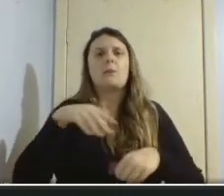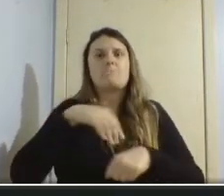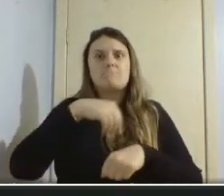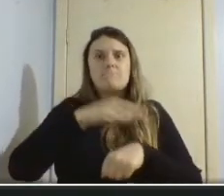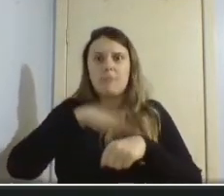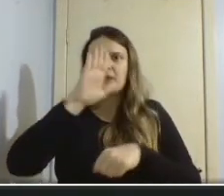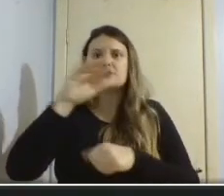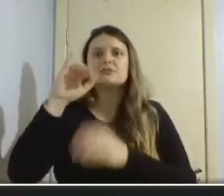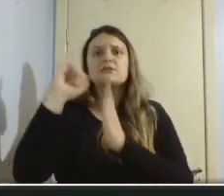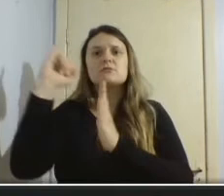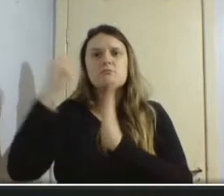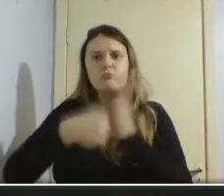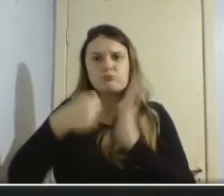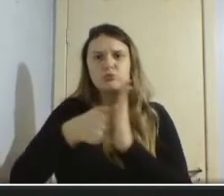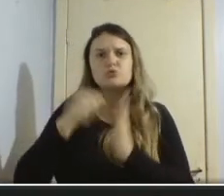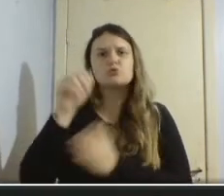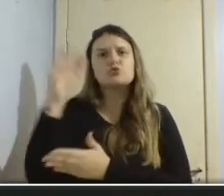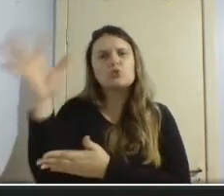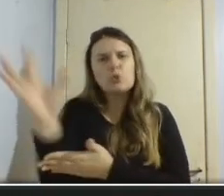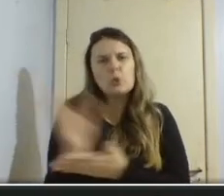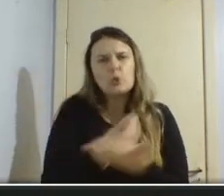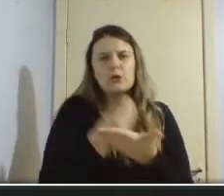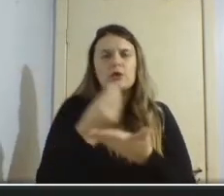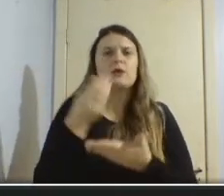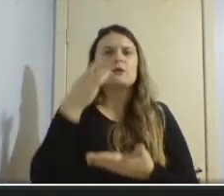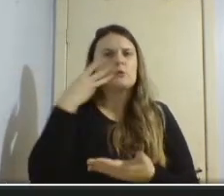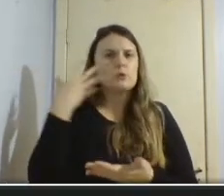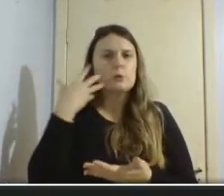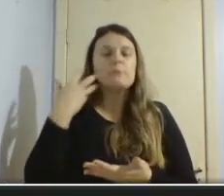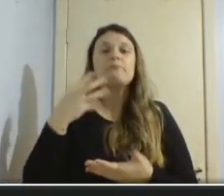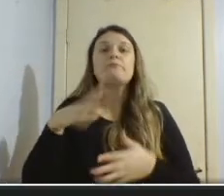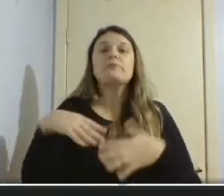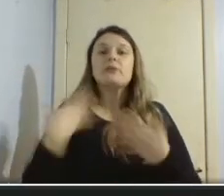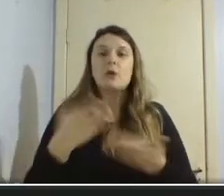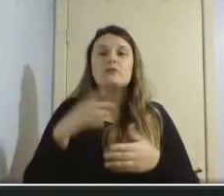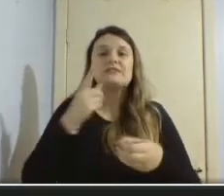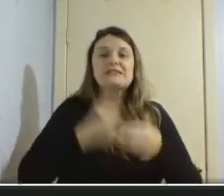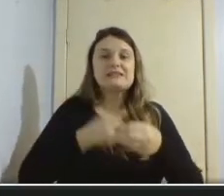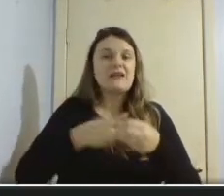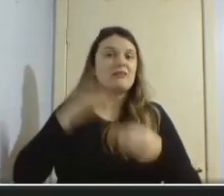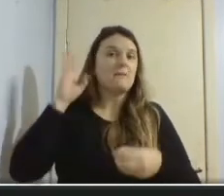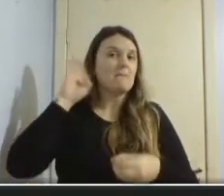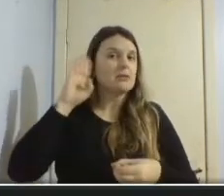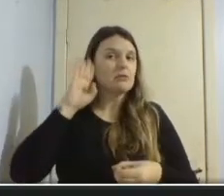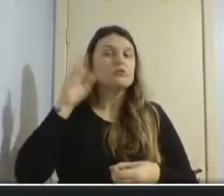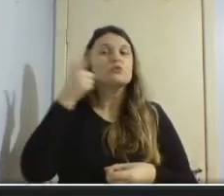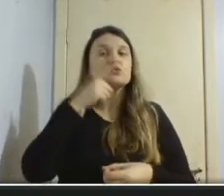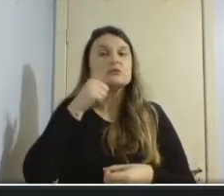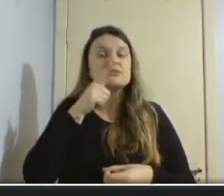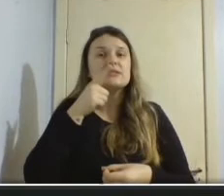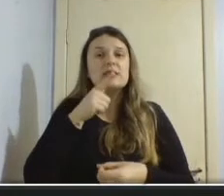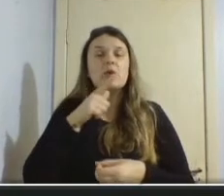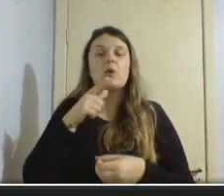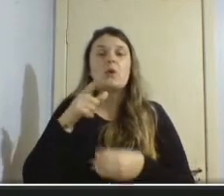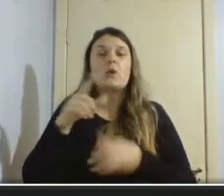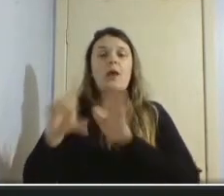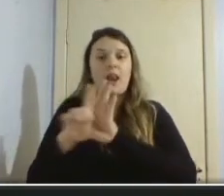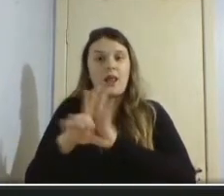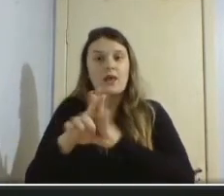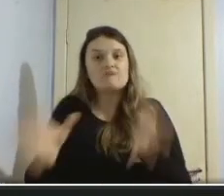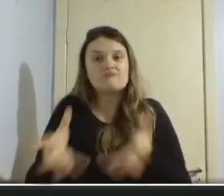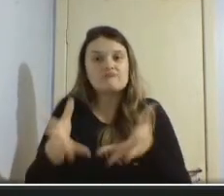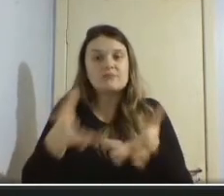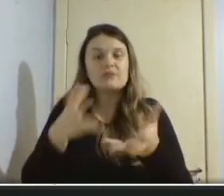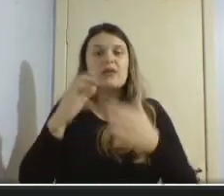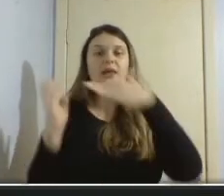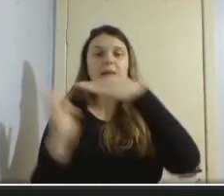aqui para ilustrar para vocês, atraiu, através de uma lei de incentivo, a empresa Hymix, que era de Curitiba e se instalou em Pato